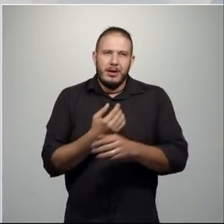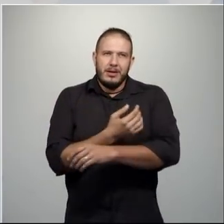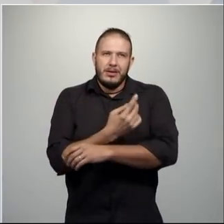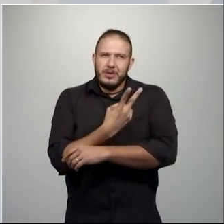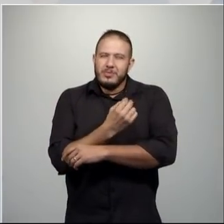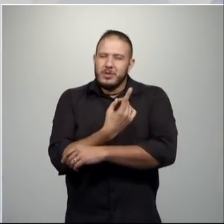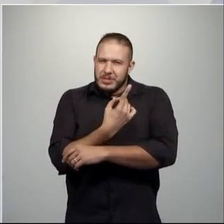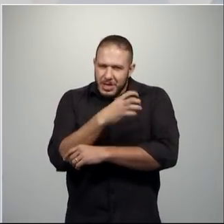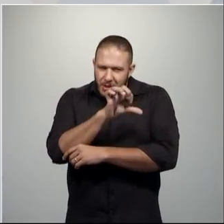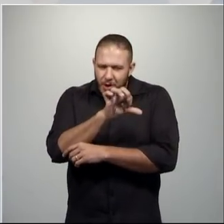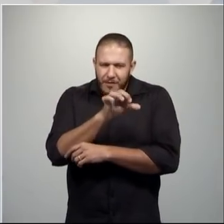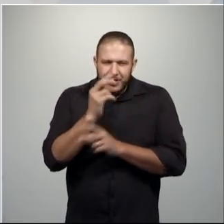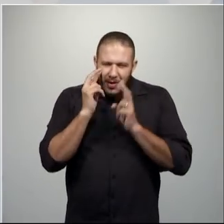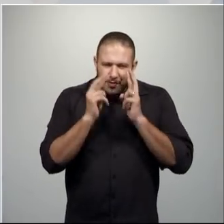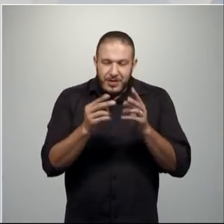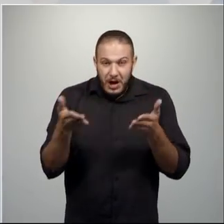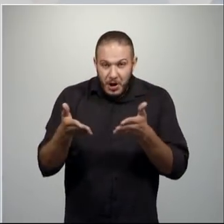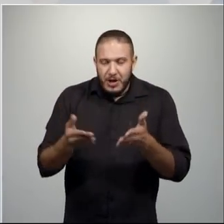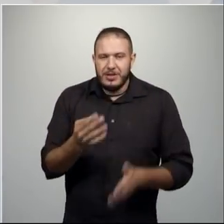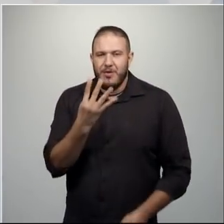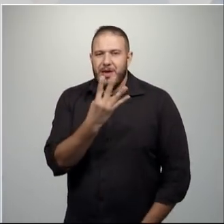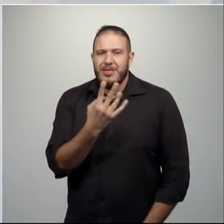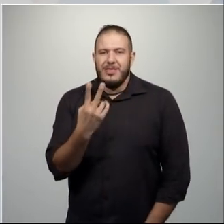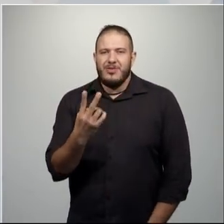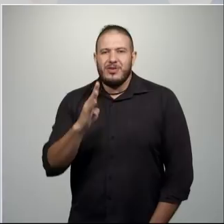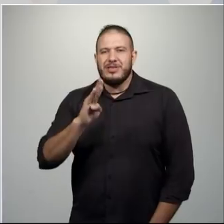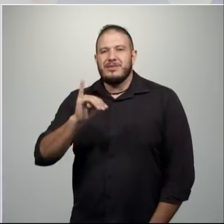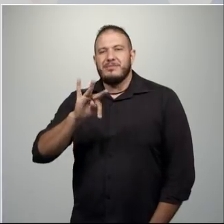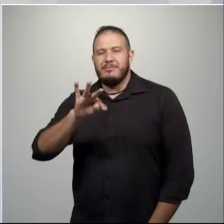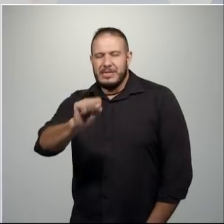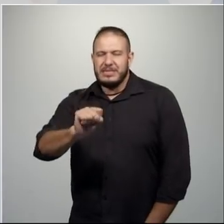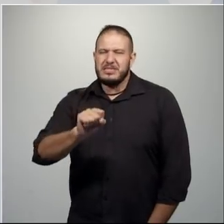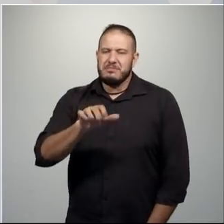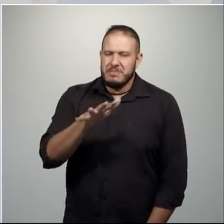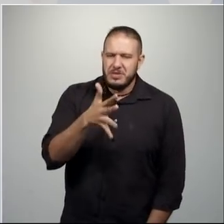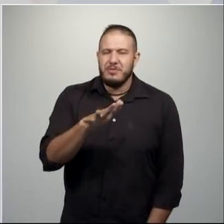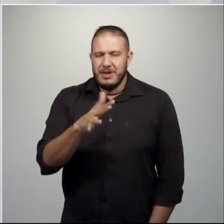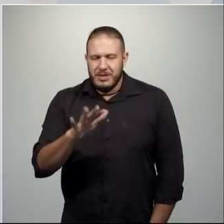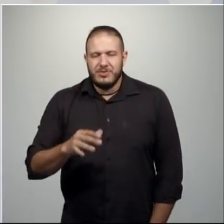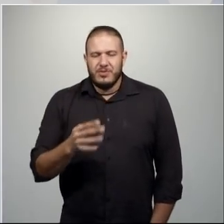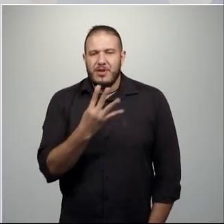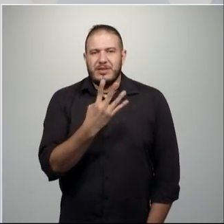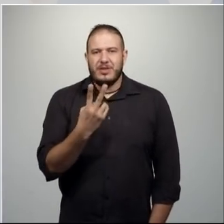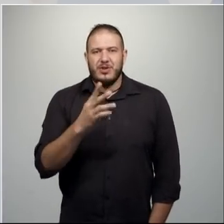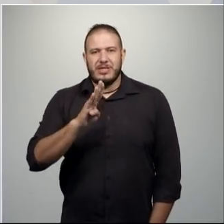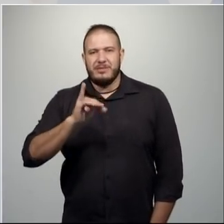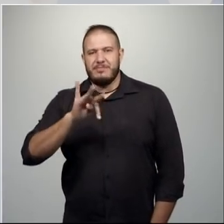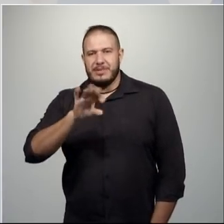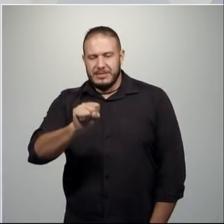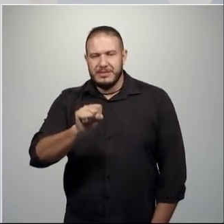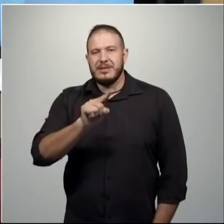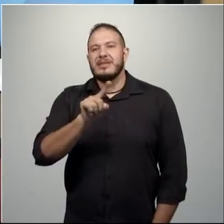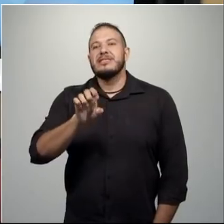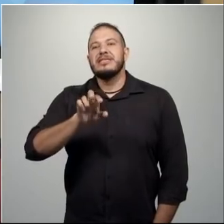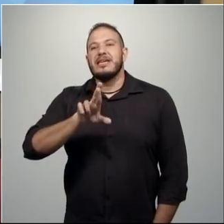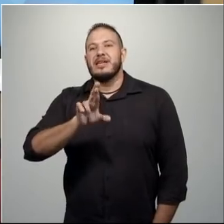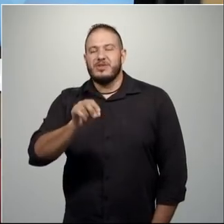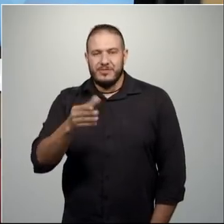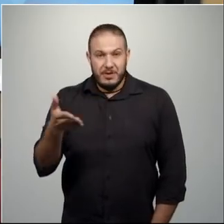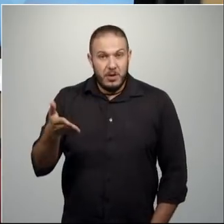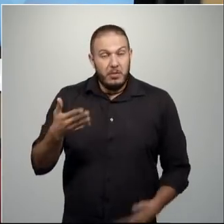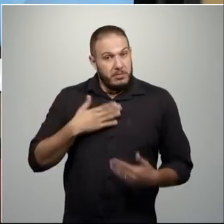verifiquei há poucos dias está em 42 2008 mais ou menos 42 bilhetes anos o